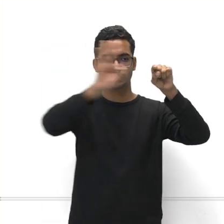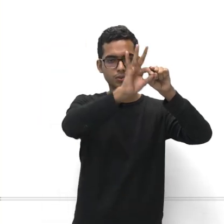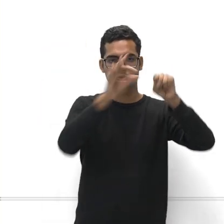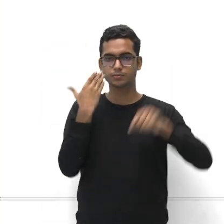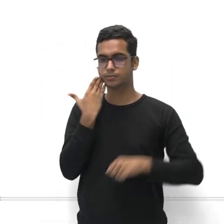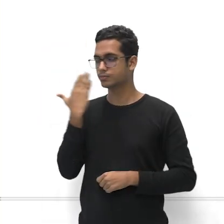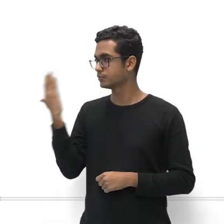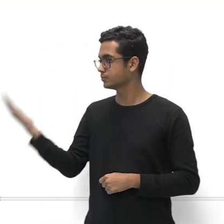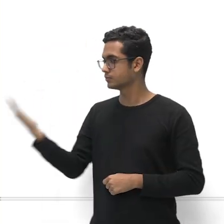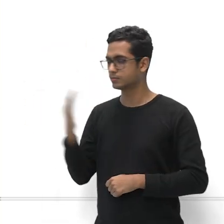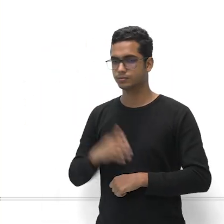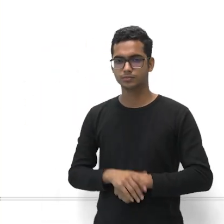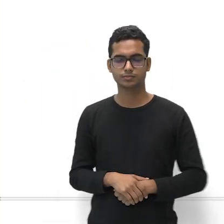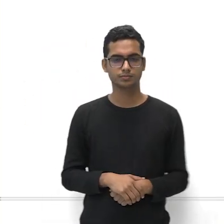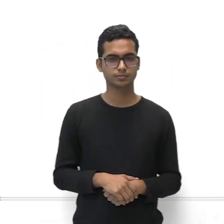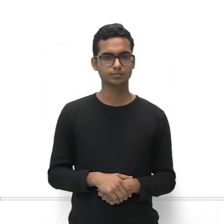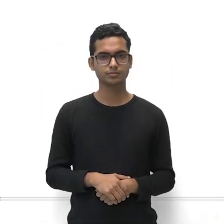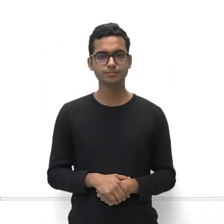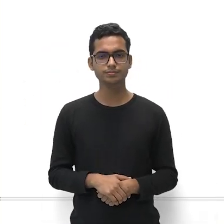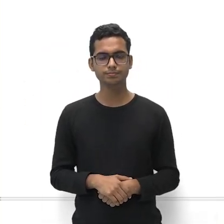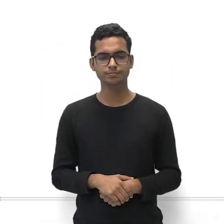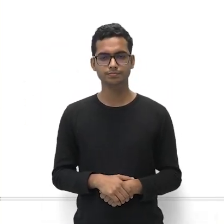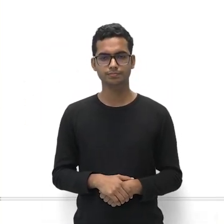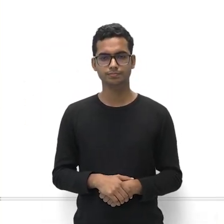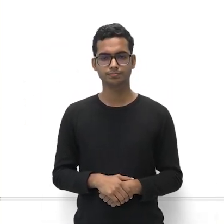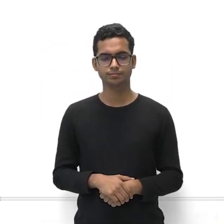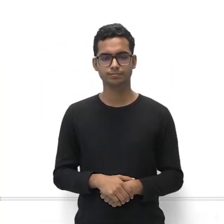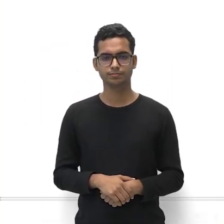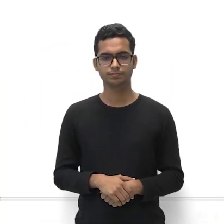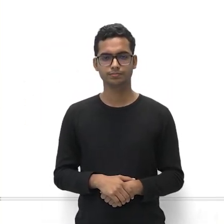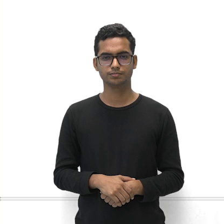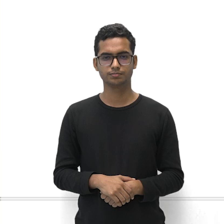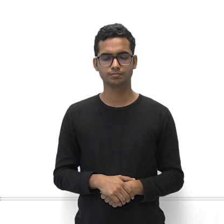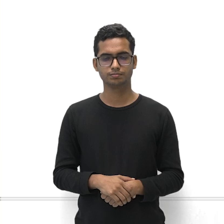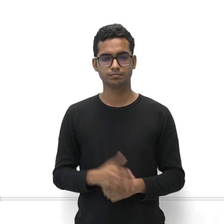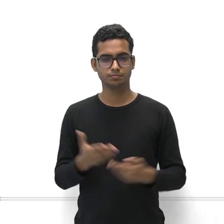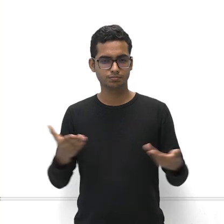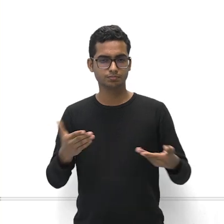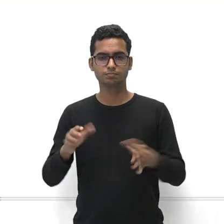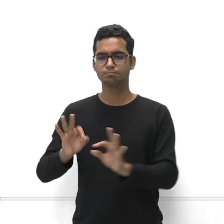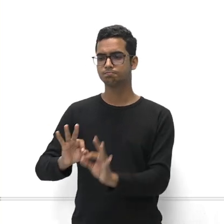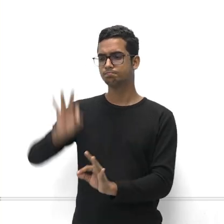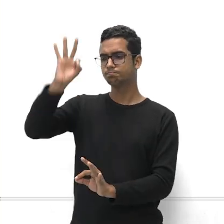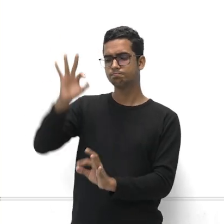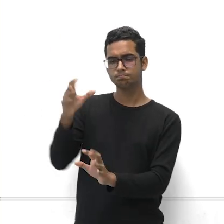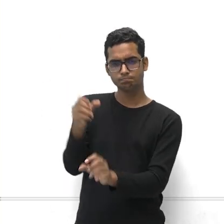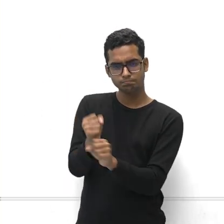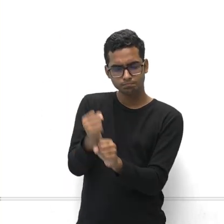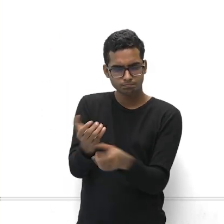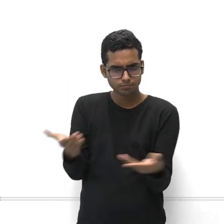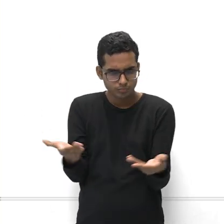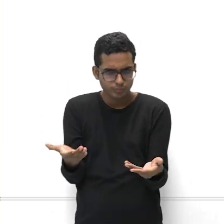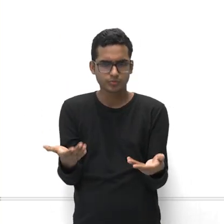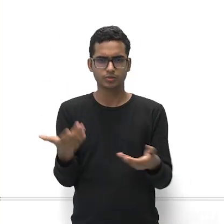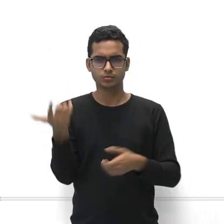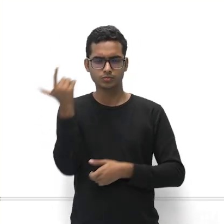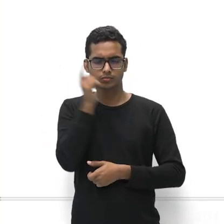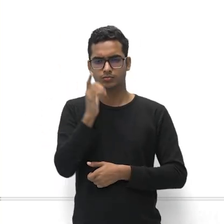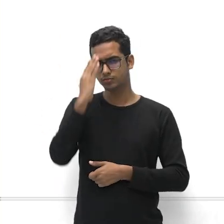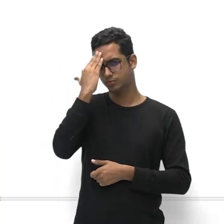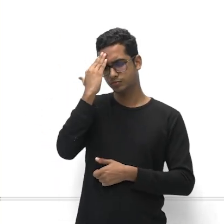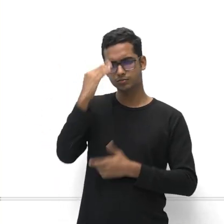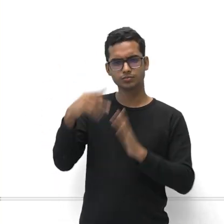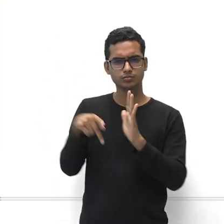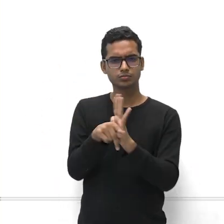aqui e aqui. Aí temos, né? Se nós formos aferir aqui as distâncias entre as medidas aqui